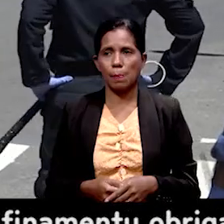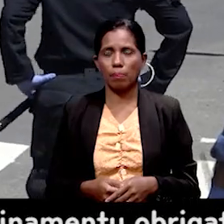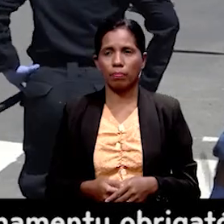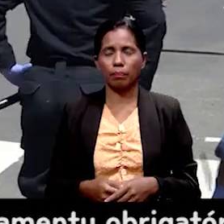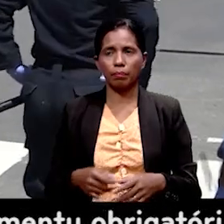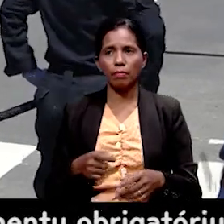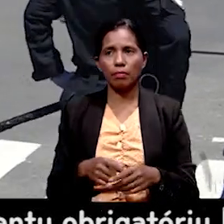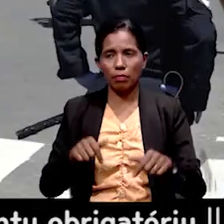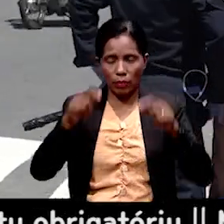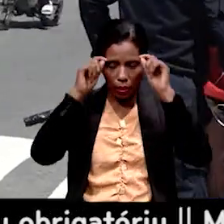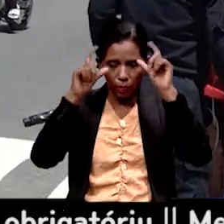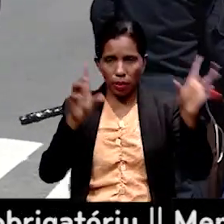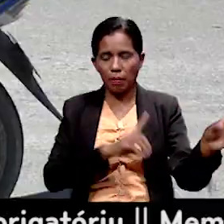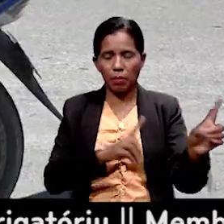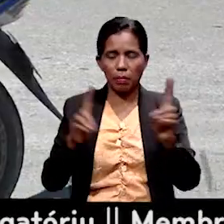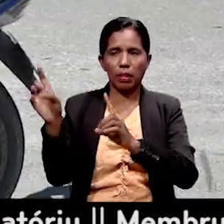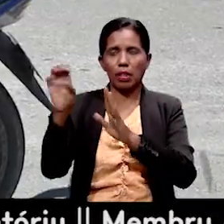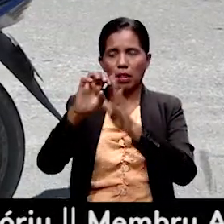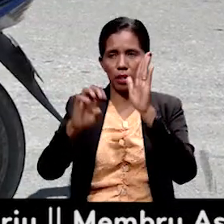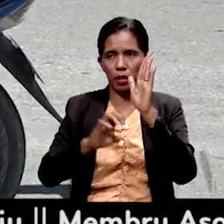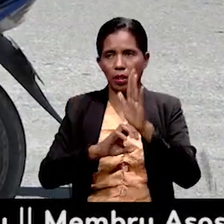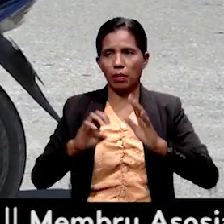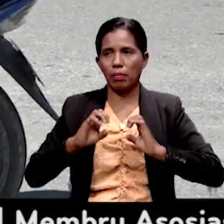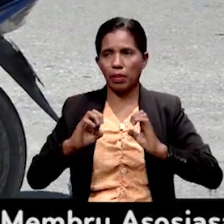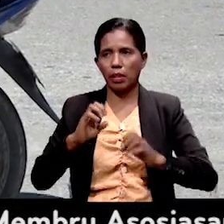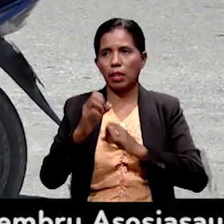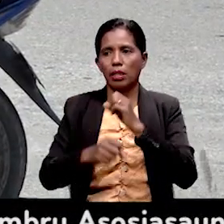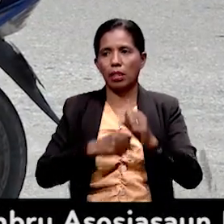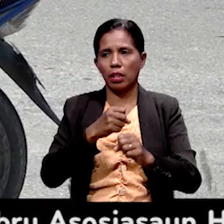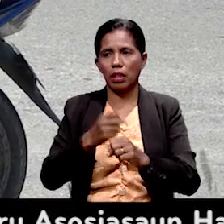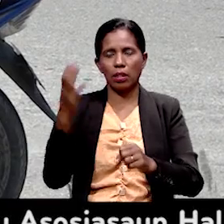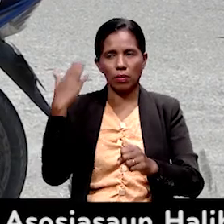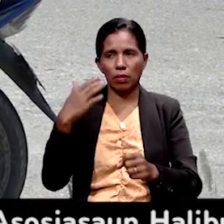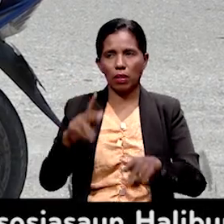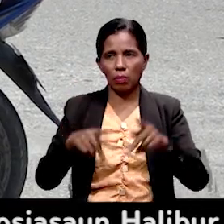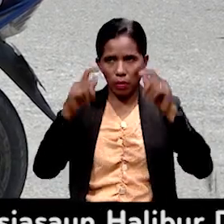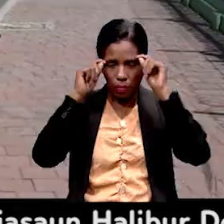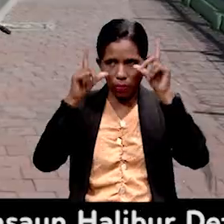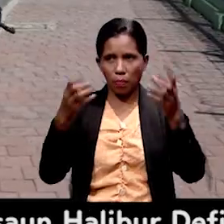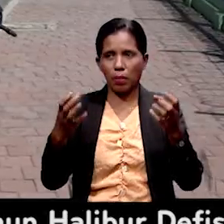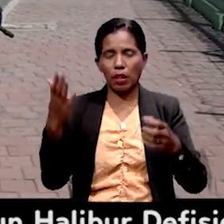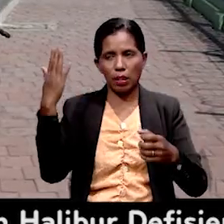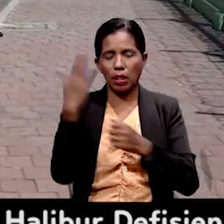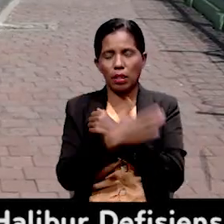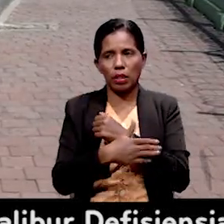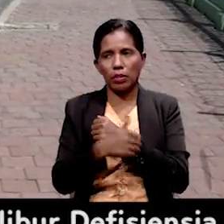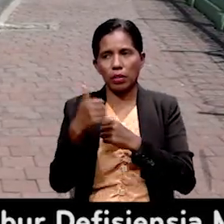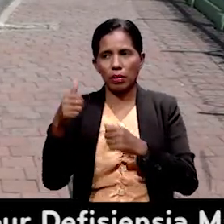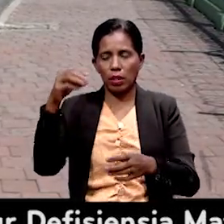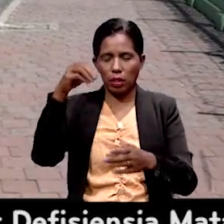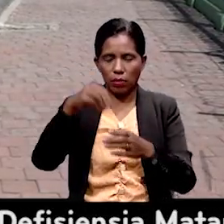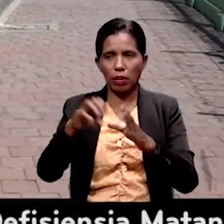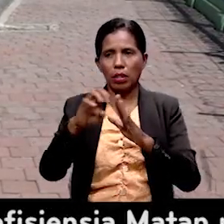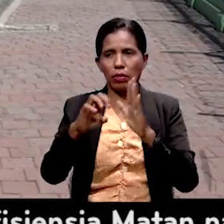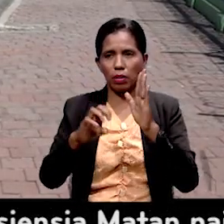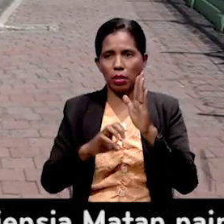Durante Timor-Leste implementa estado de emergência, a Huhusitinan Kotuk to agora Timor-Roan Barak e Harailiur, inclui estudante Sira preocupado,